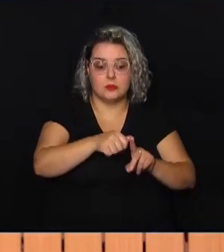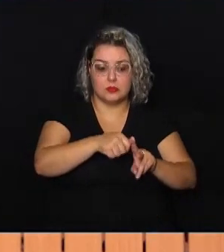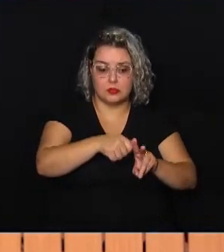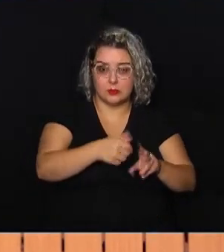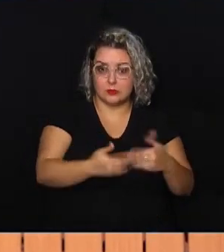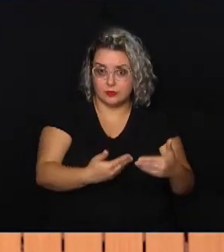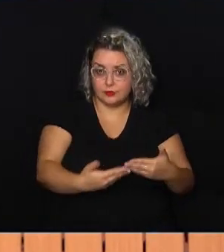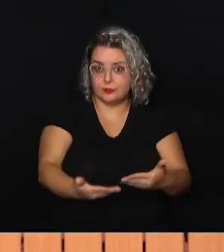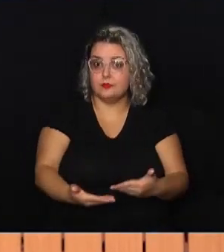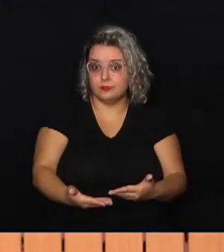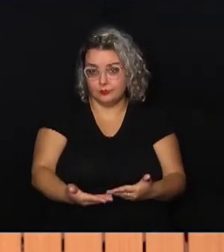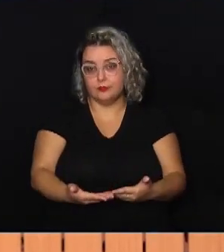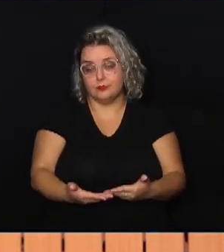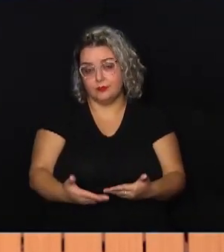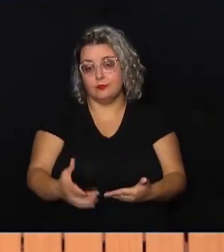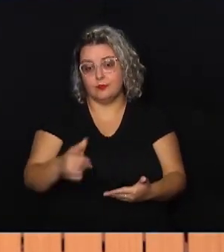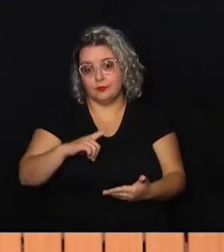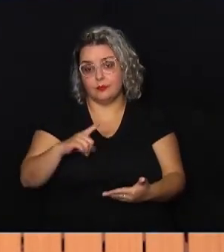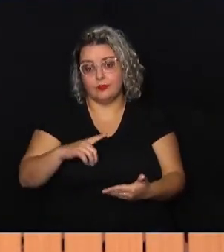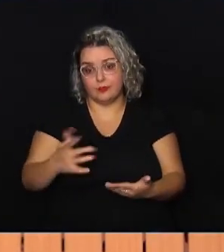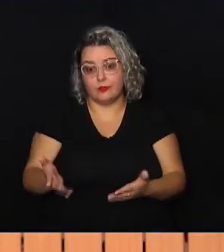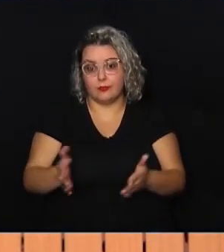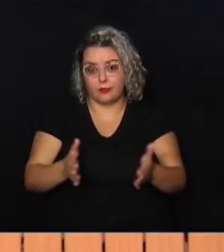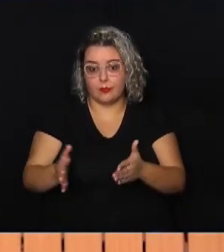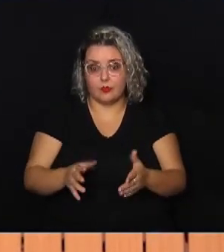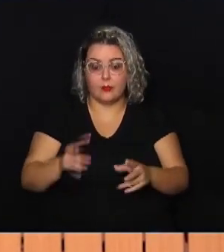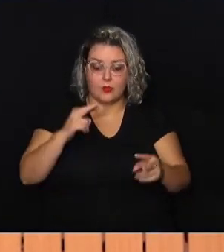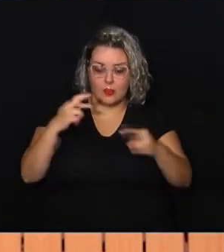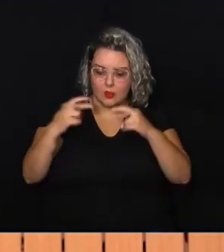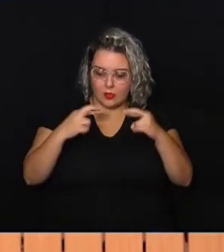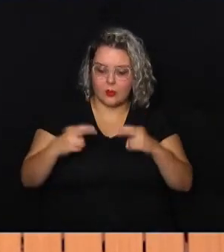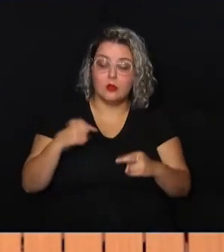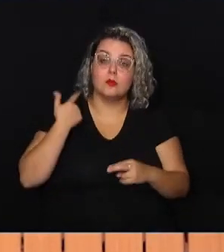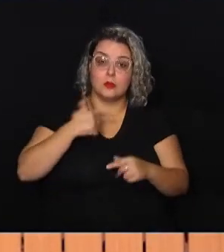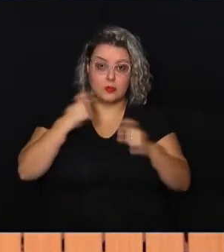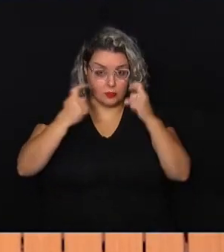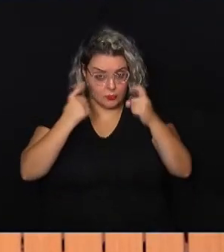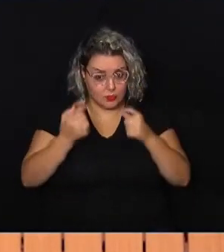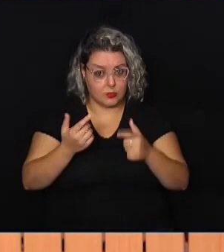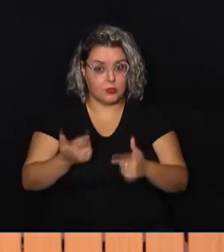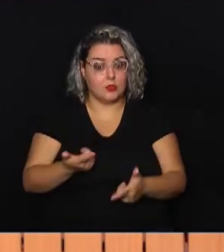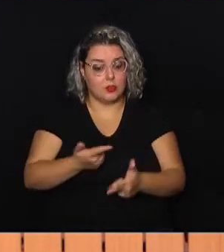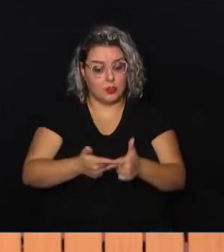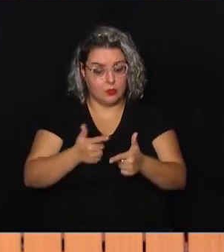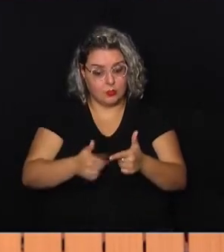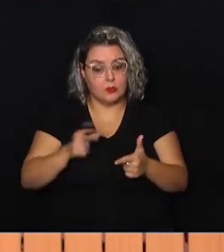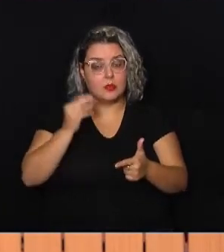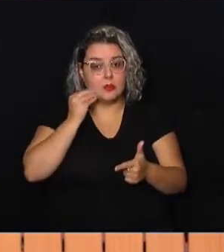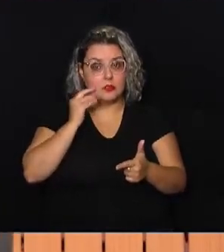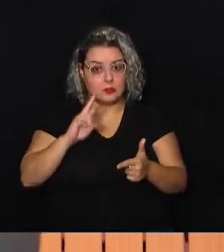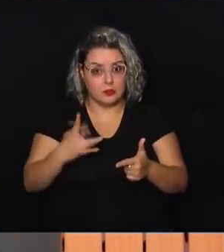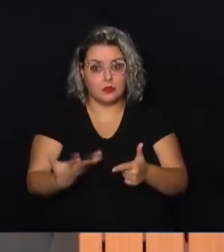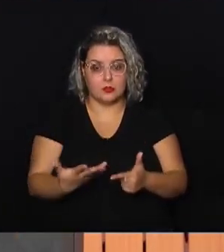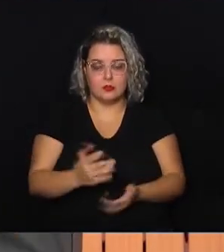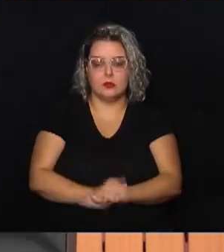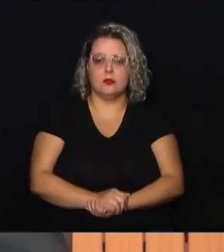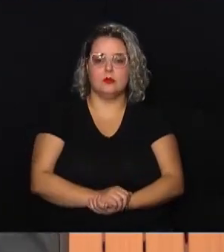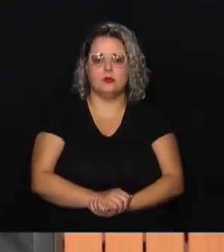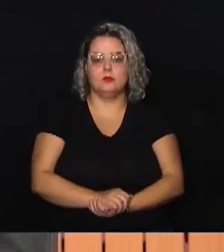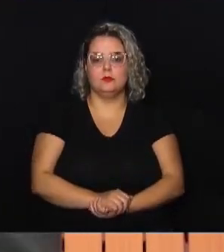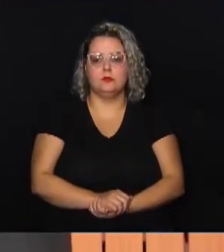Então, realmente teve um delay aí que nós estamos vendo atrás, mas estamos muito preocupados e caminhando atrás de solução para isso.